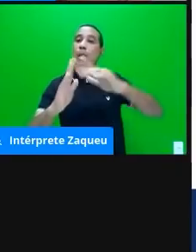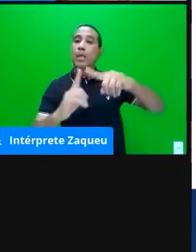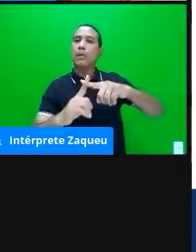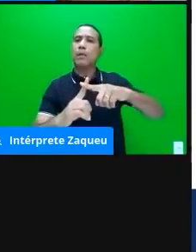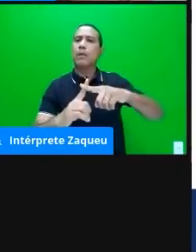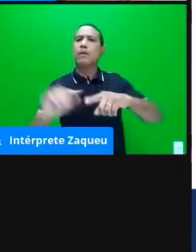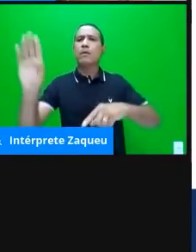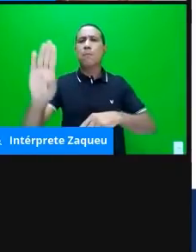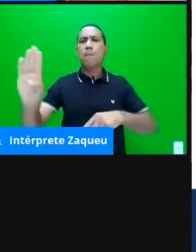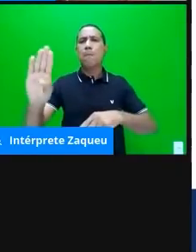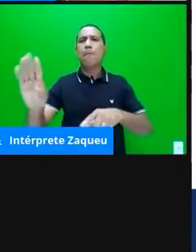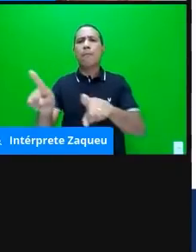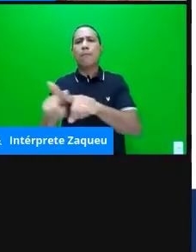Então,